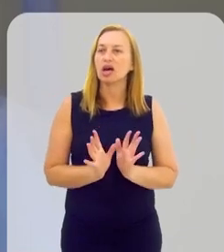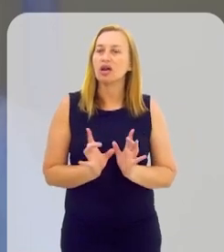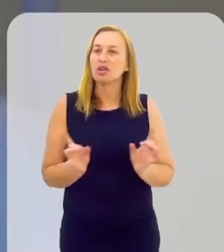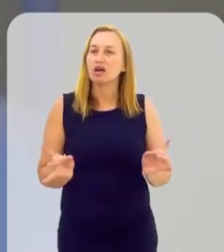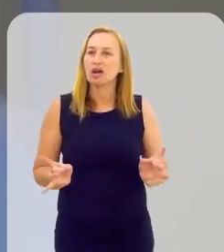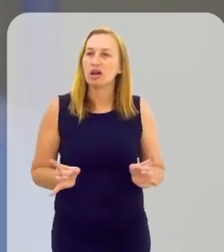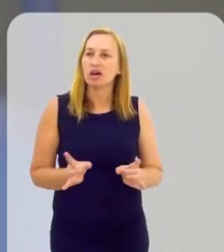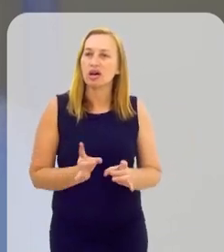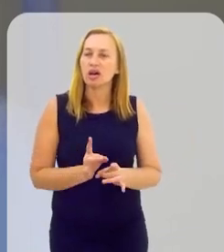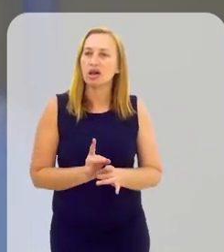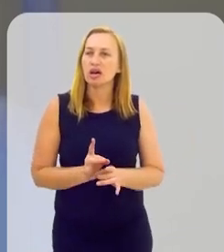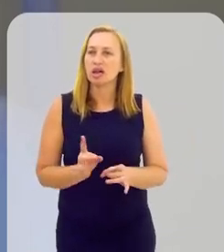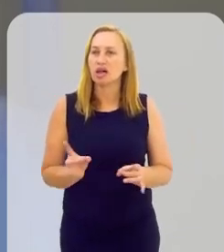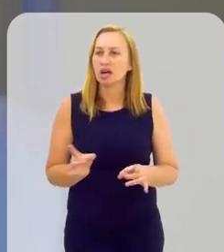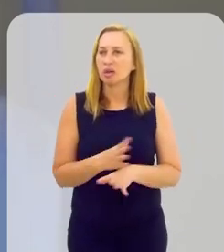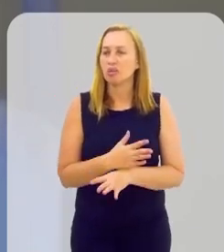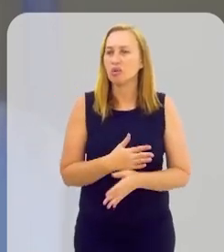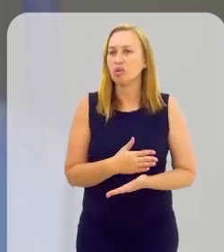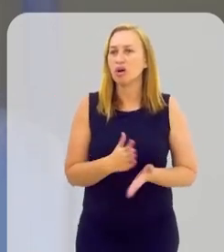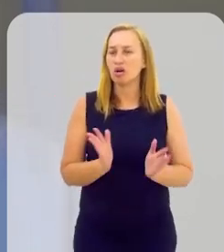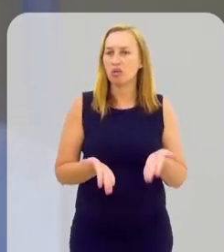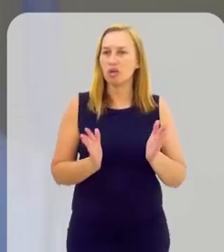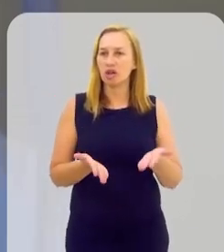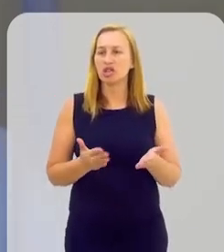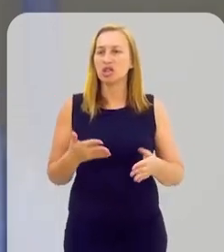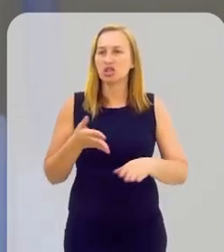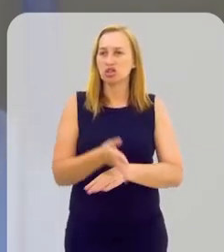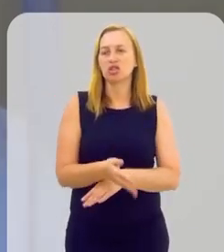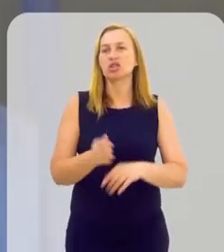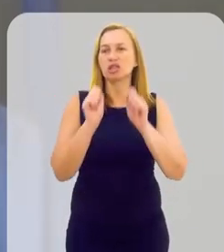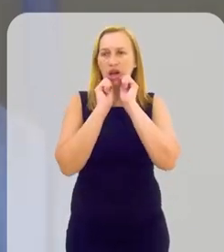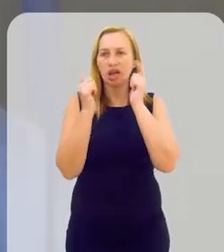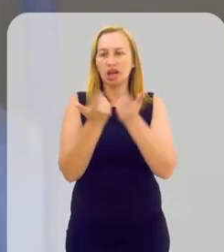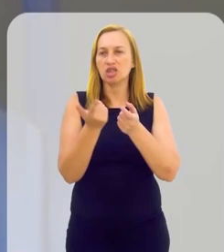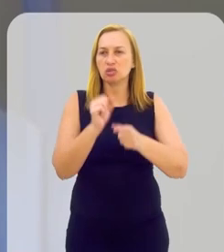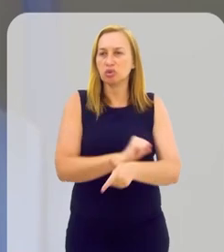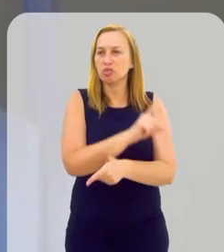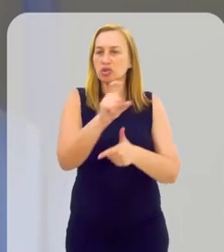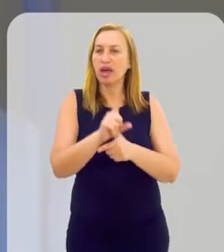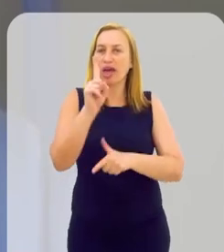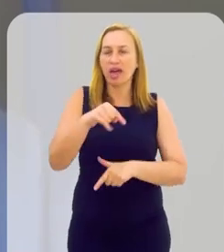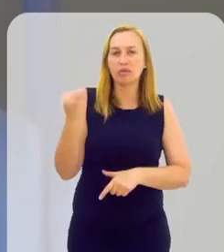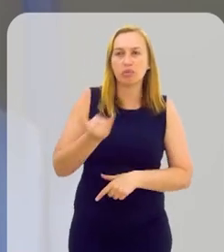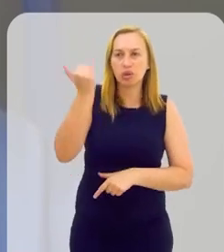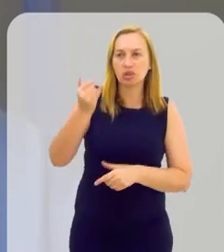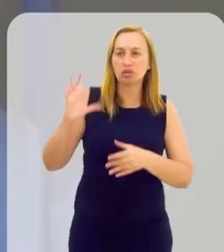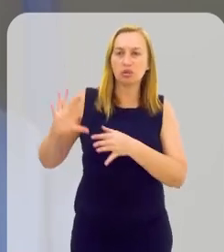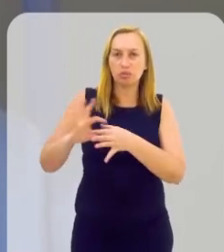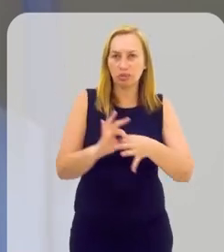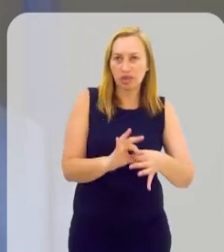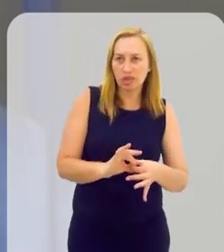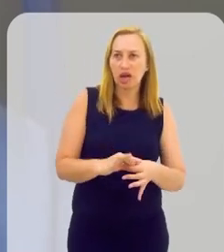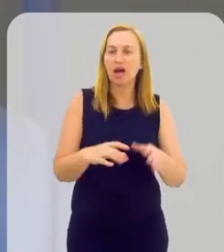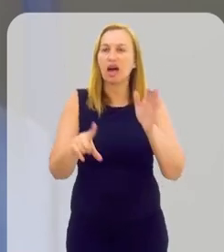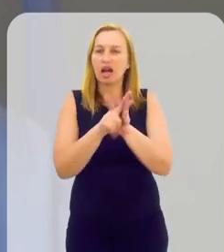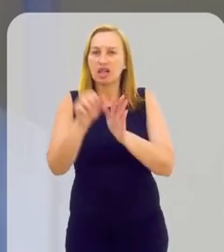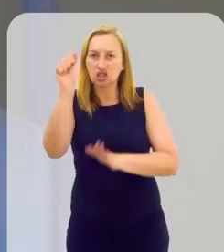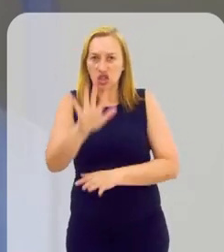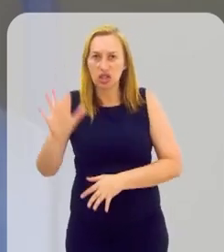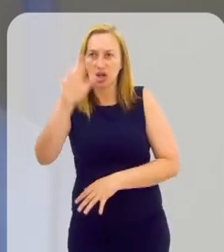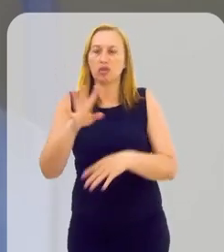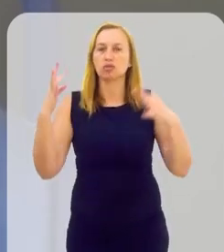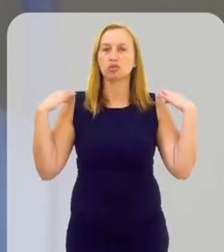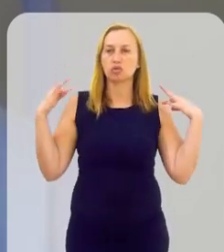que acabou, inclusive, de ser. Tá passando pela LERJ agora, né, proposta pelo Executivo. É importante,